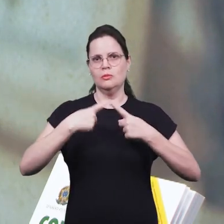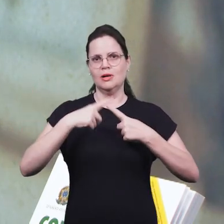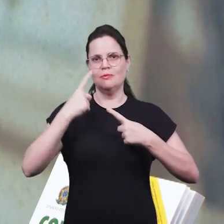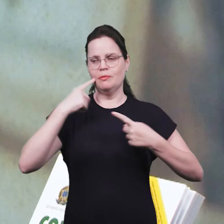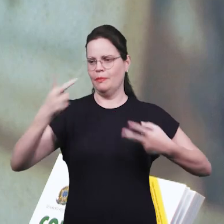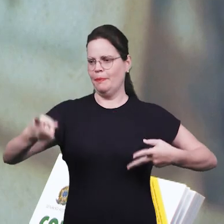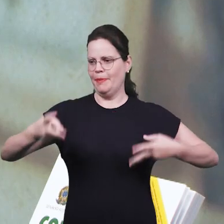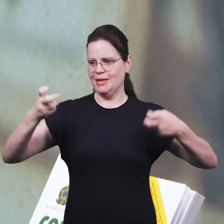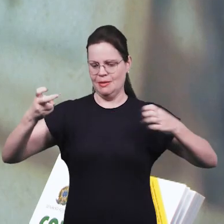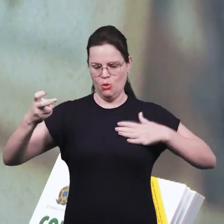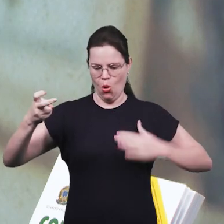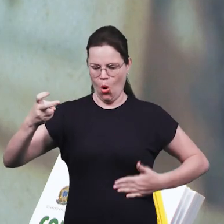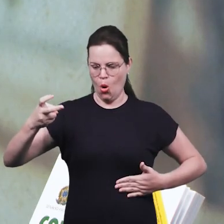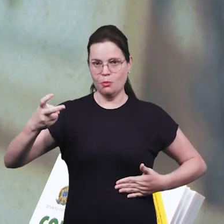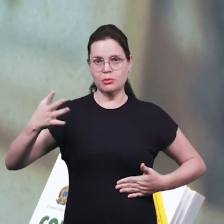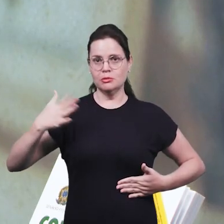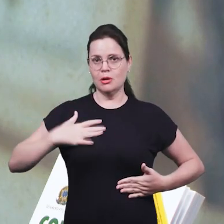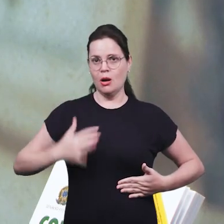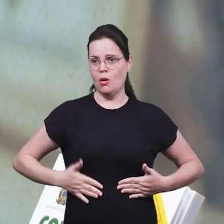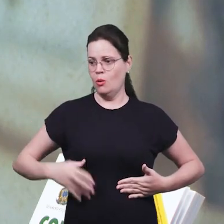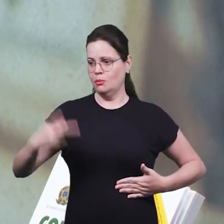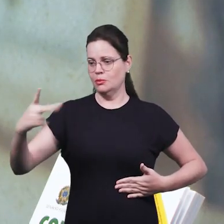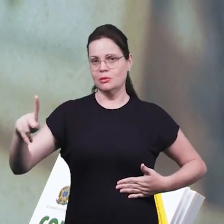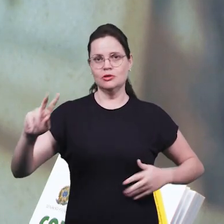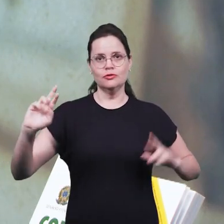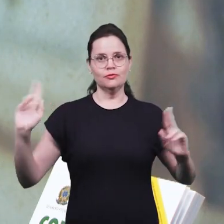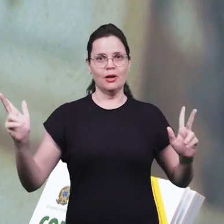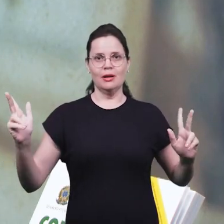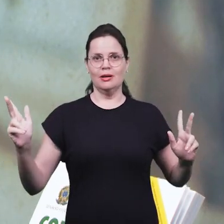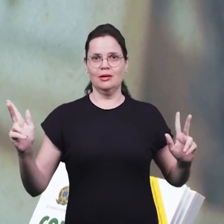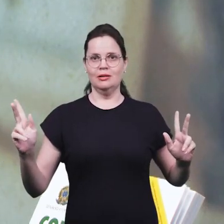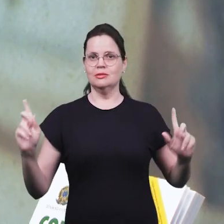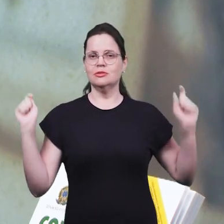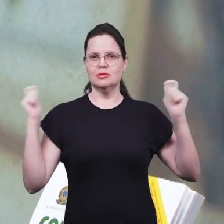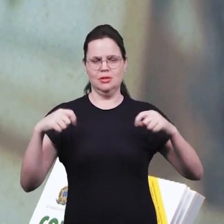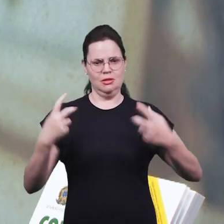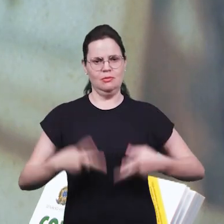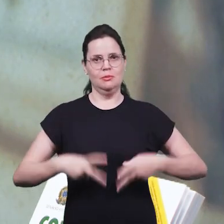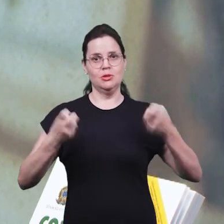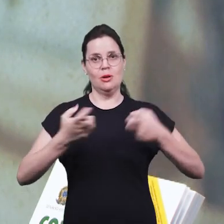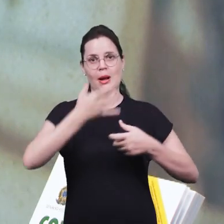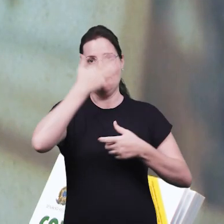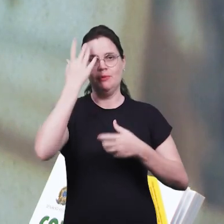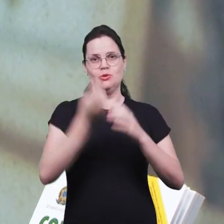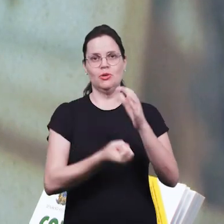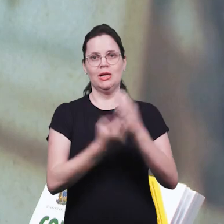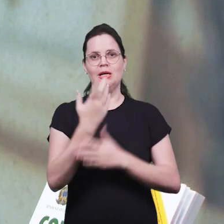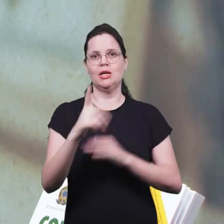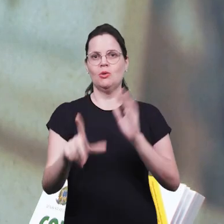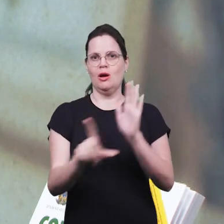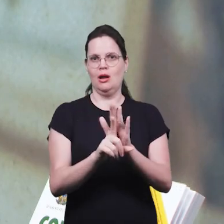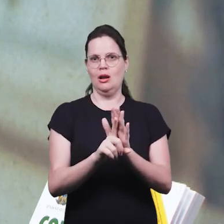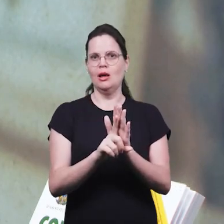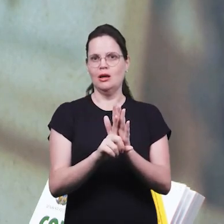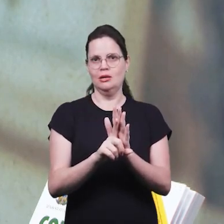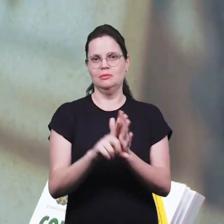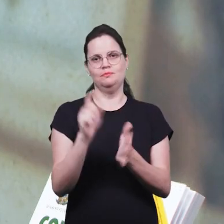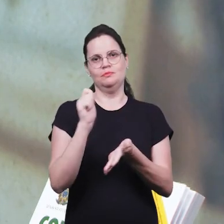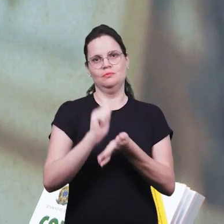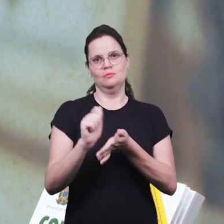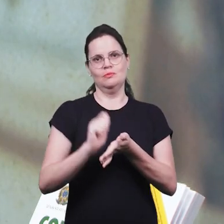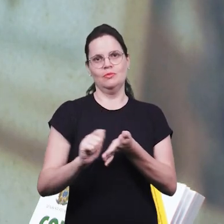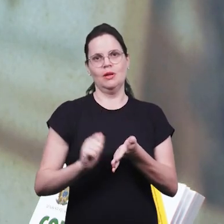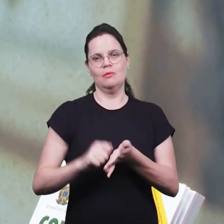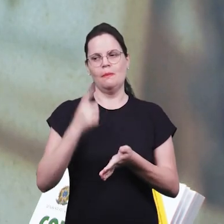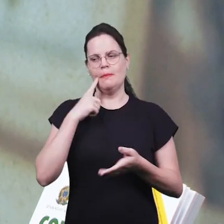nossa fisiologia. E isso foi muito bem percebido pelo legislador, por quem fez as leis, na hora de cuidar das